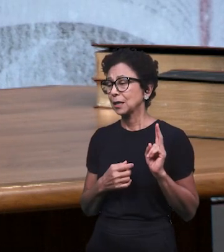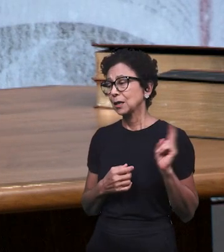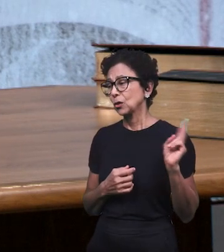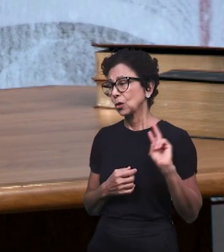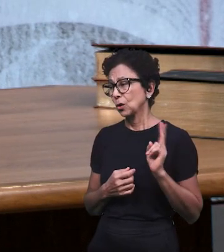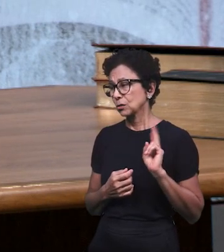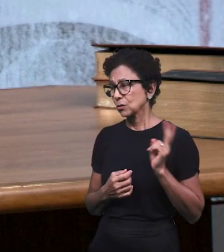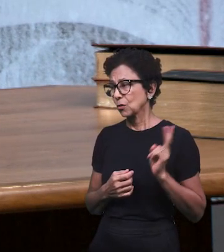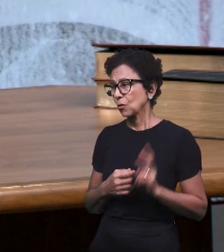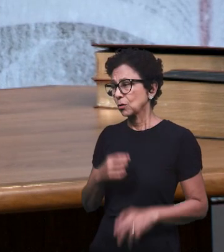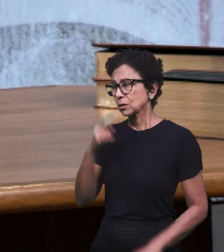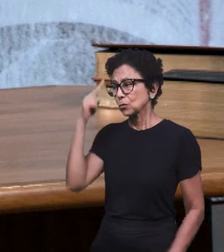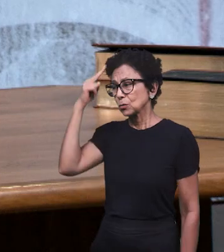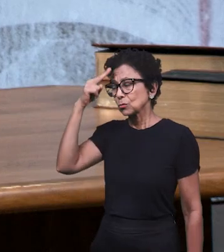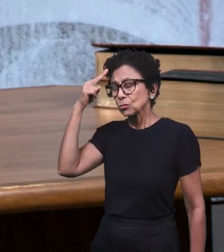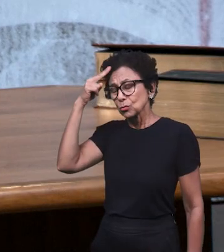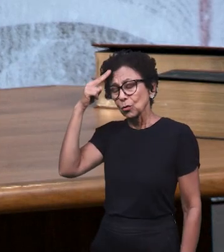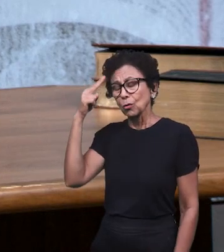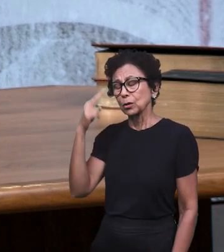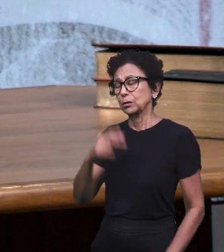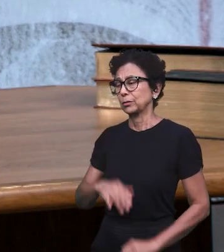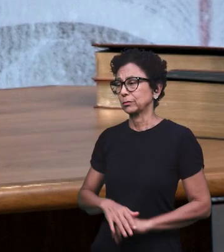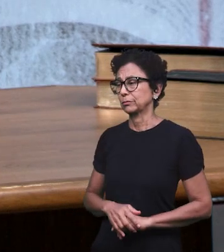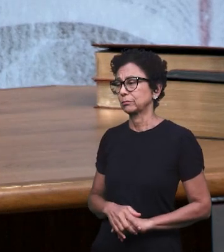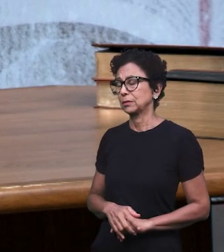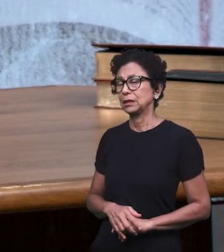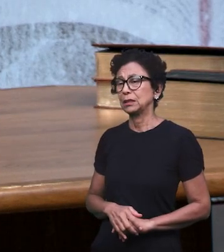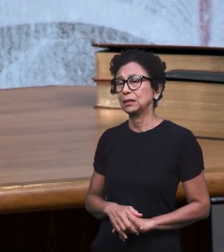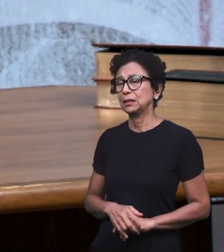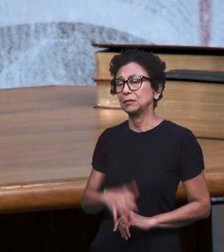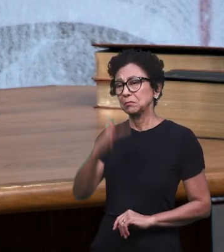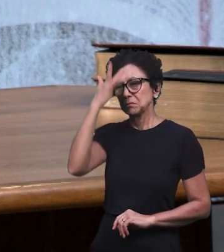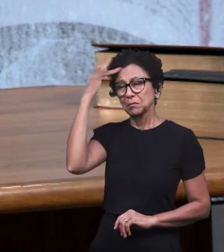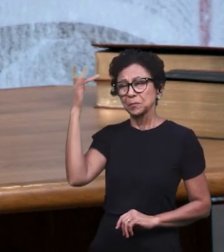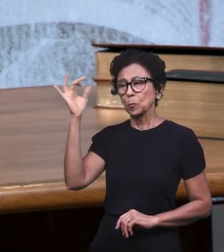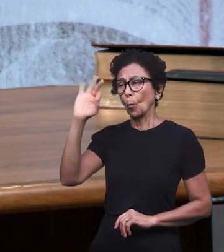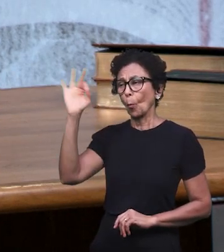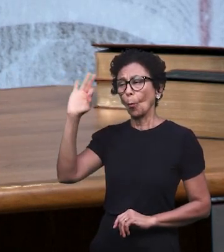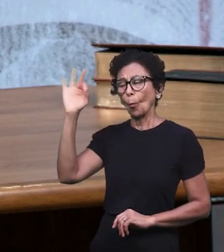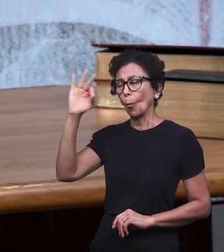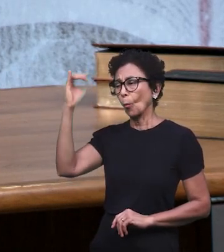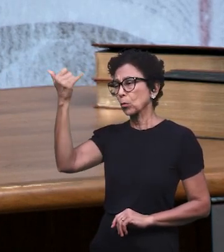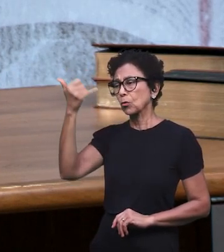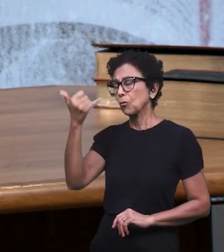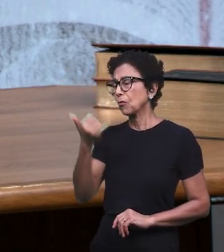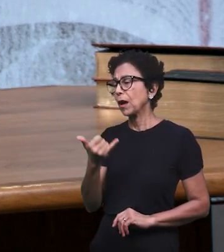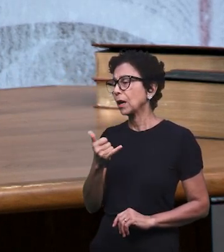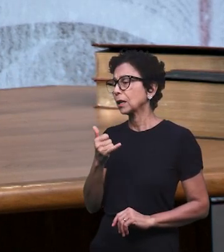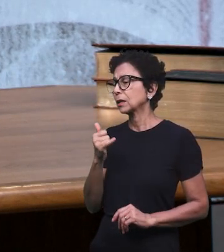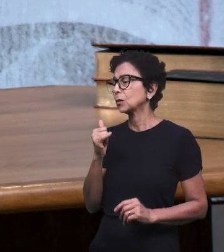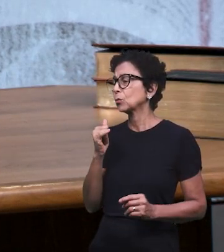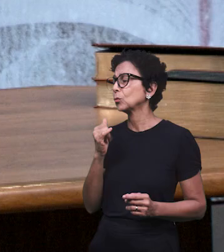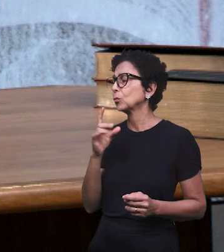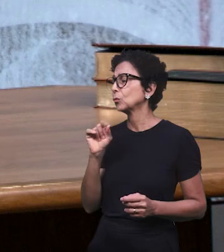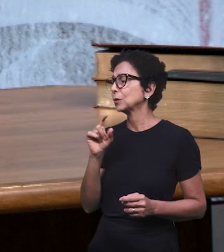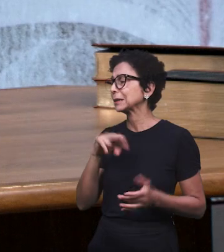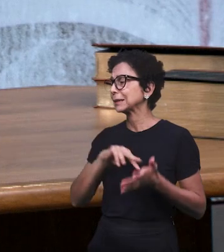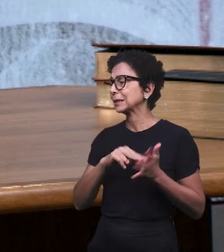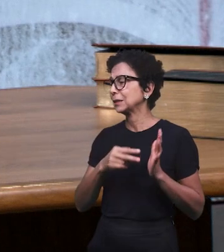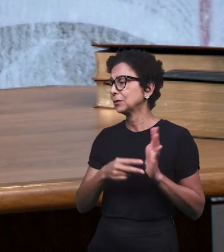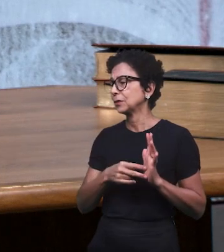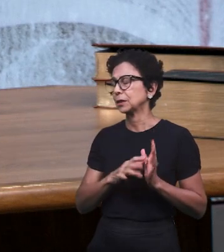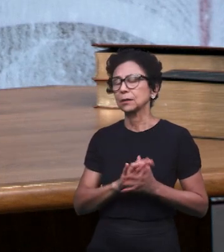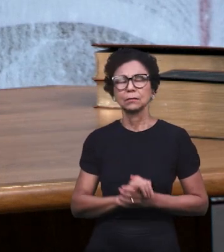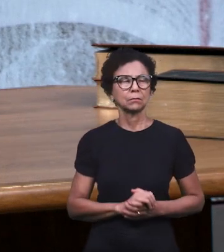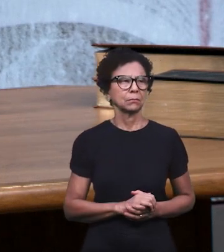que o interprete. E José disse-lhes: não são de Deus as interpretações?